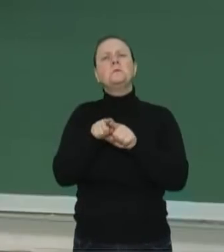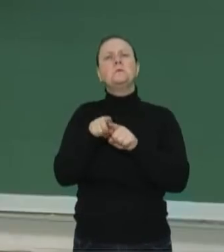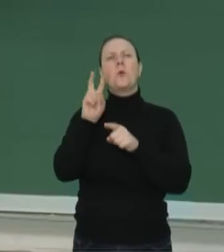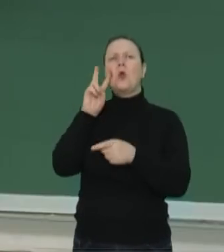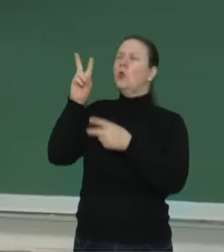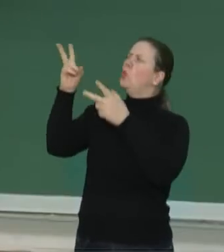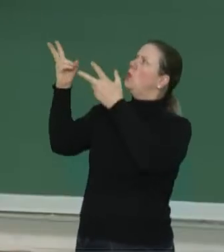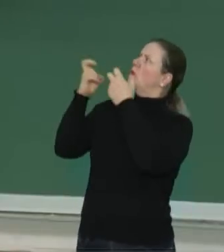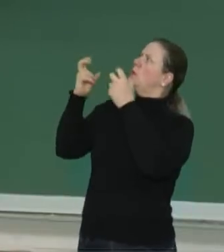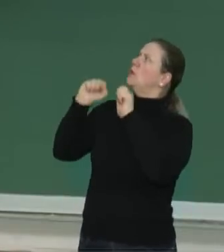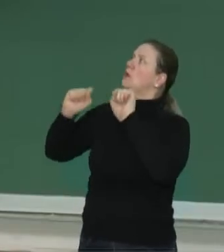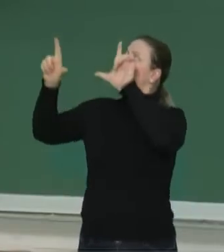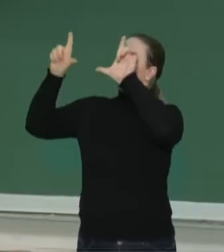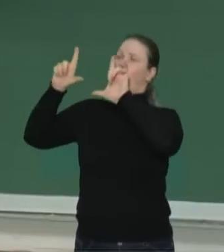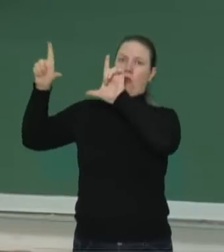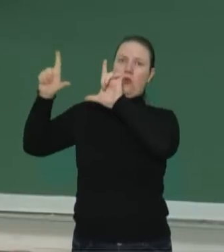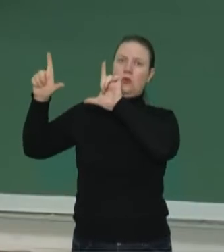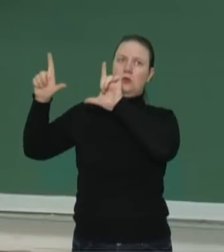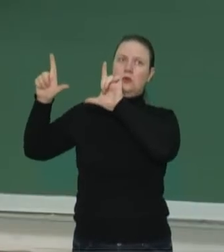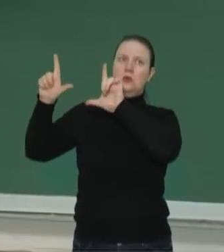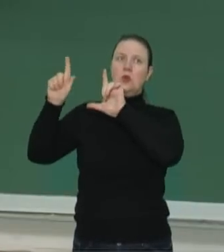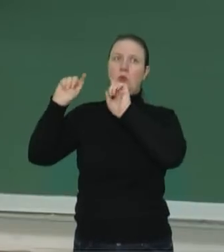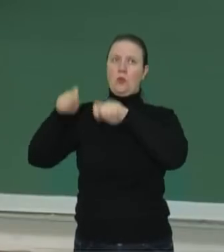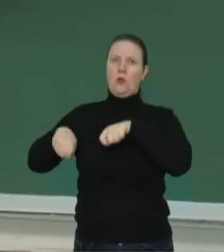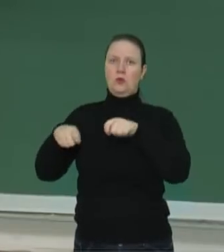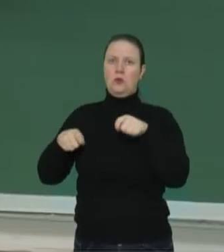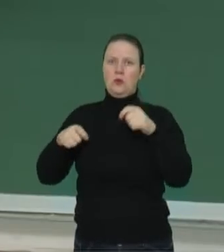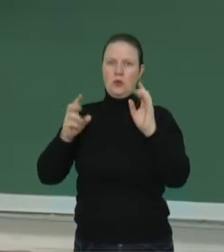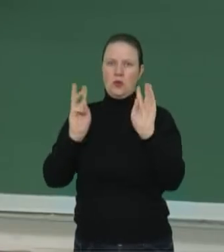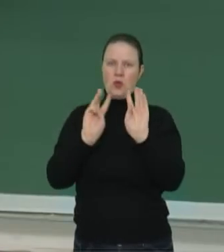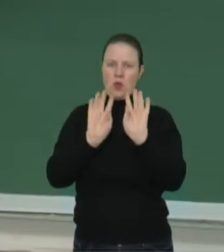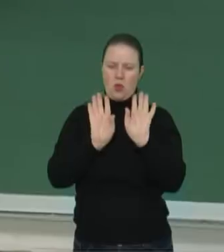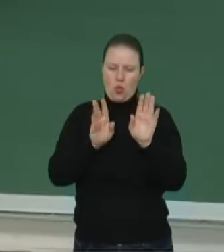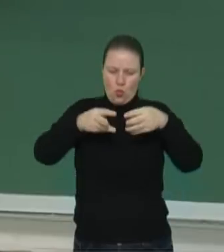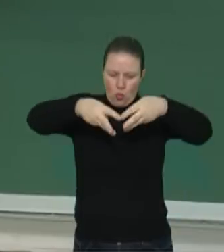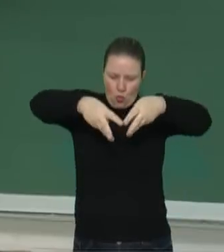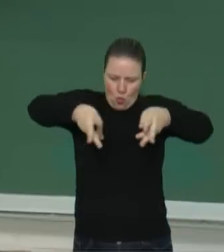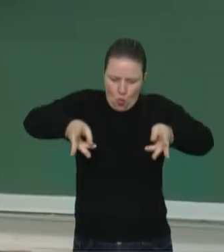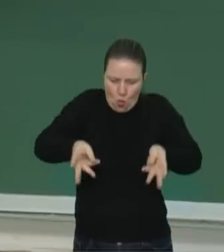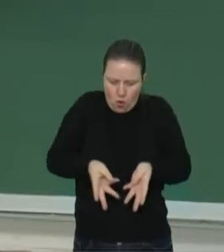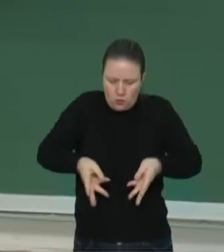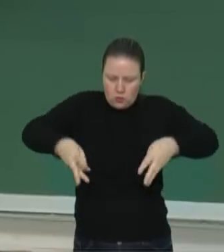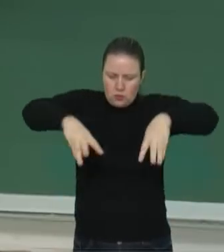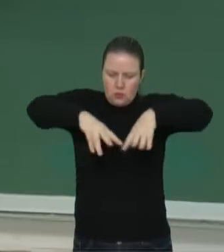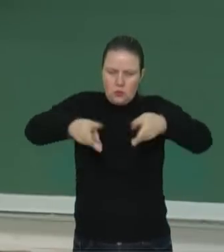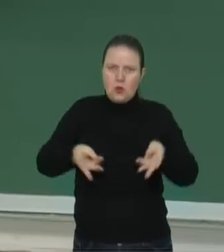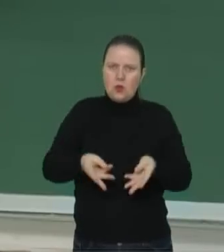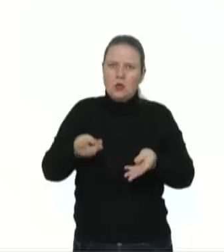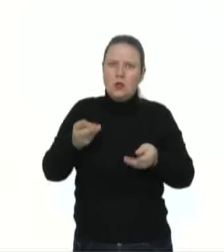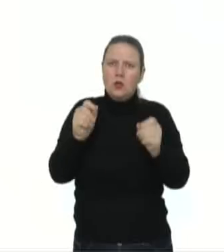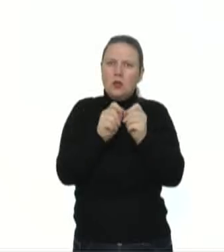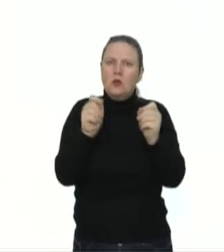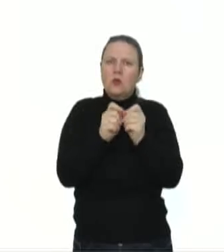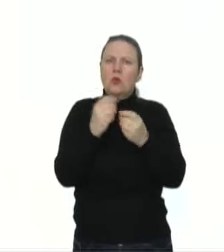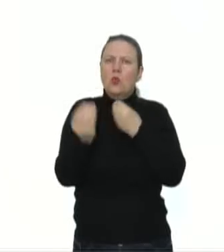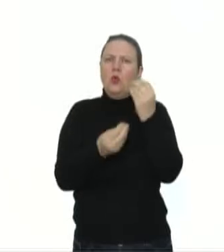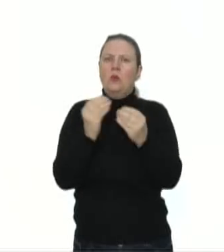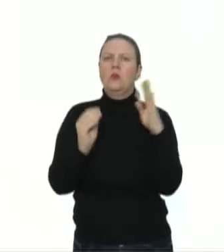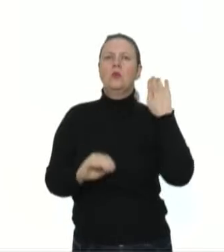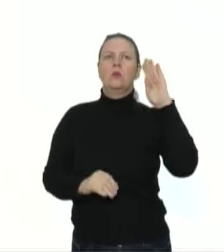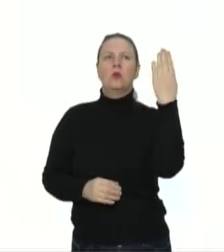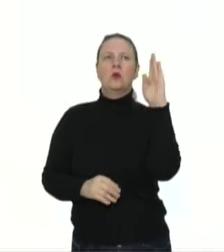para a foto, vocês podem ver o formato dos cestos, né? Eles eram cestos de madeira, mas olha o formato dele,